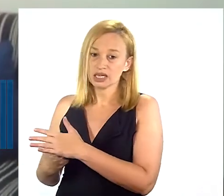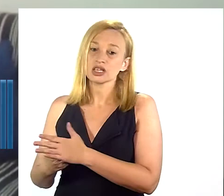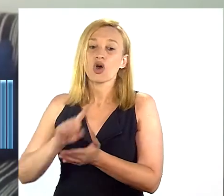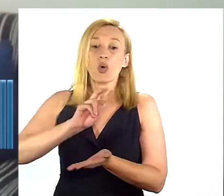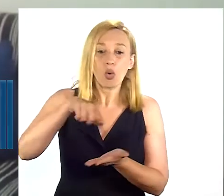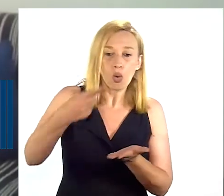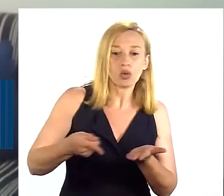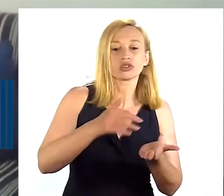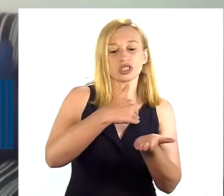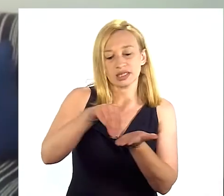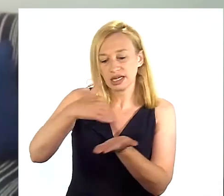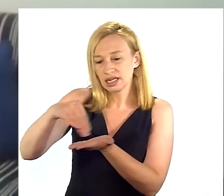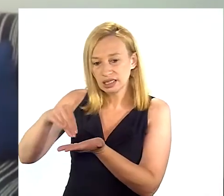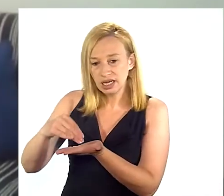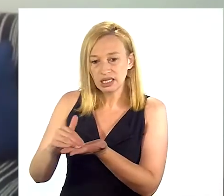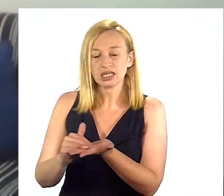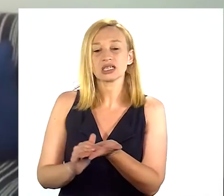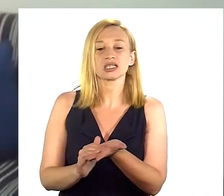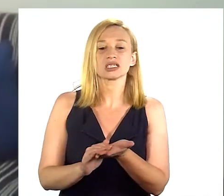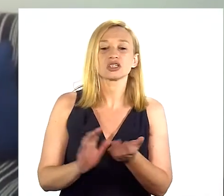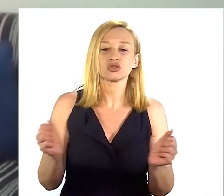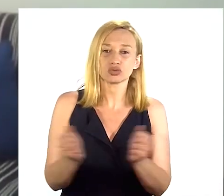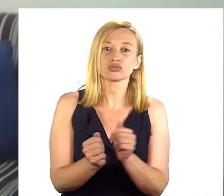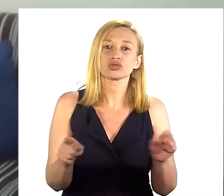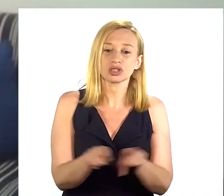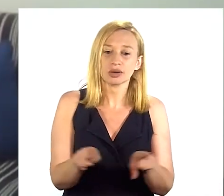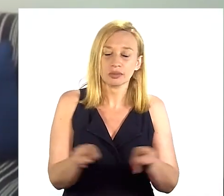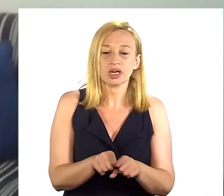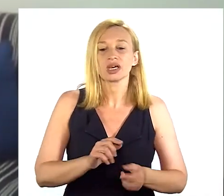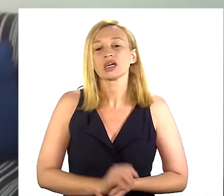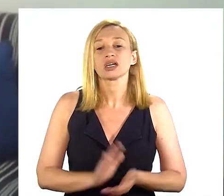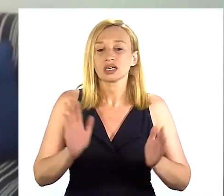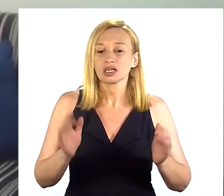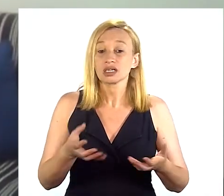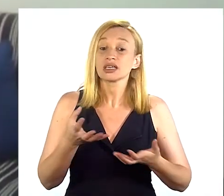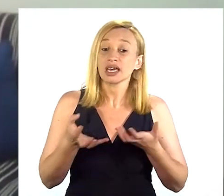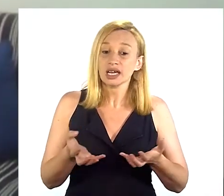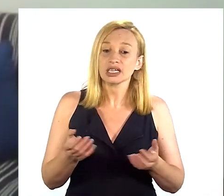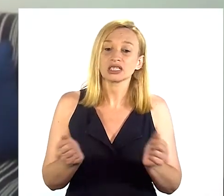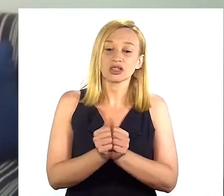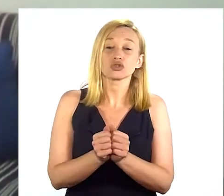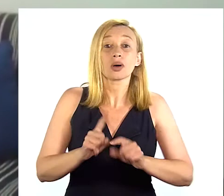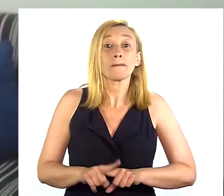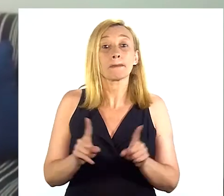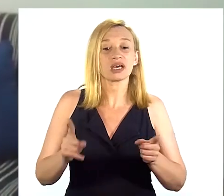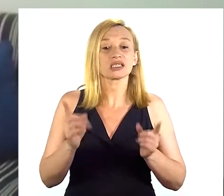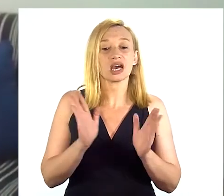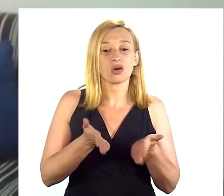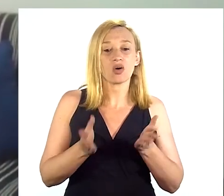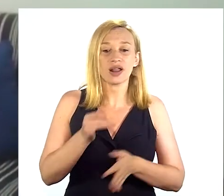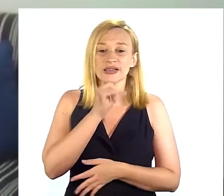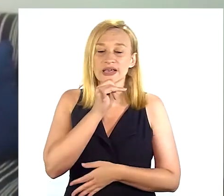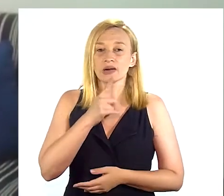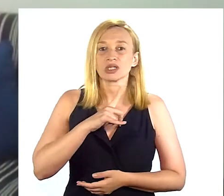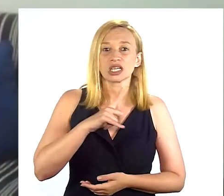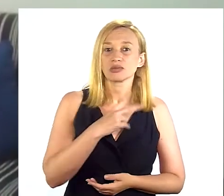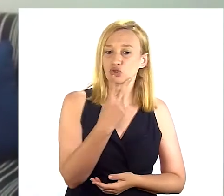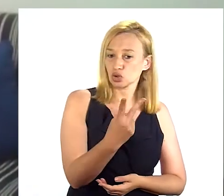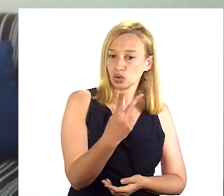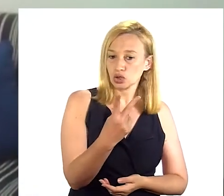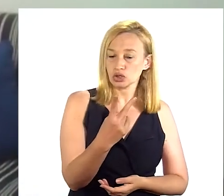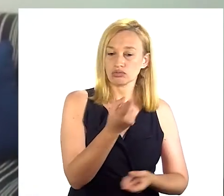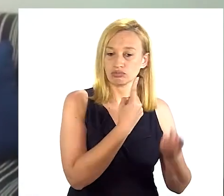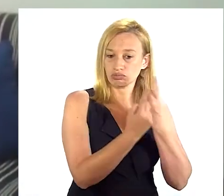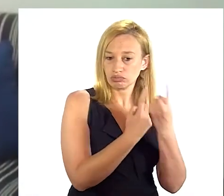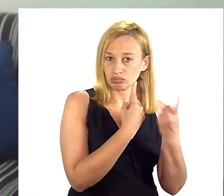do Estado, né? Tem outras secretarias envolvidas positivamente e entusiasmadas. Mas agora,